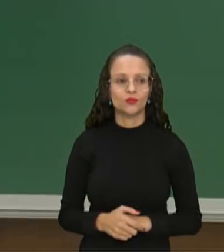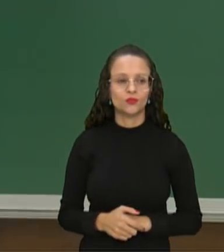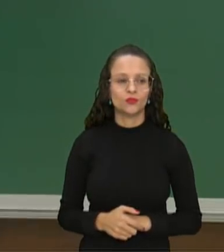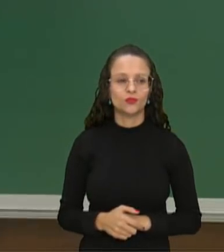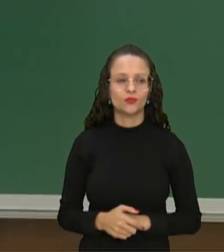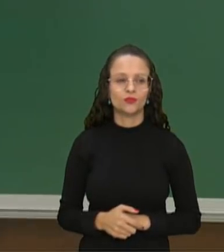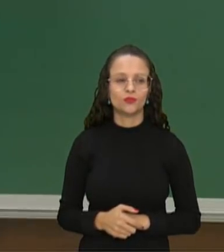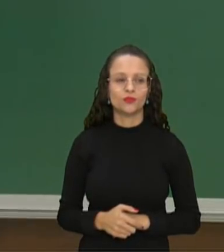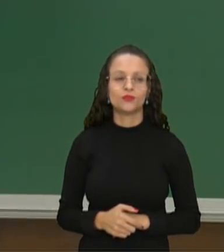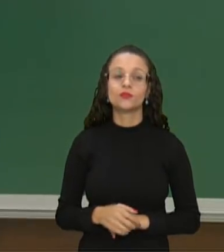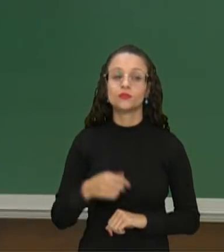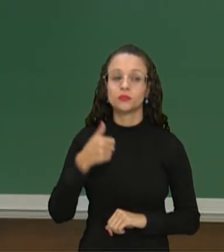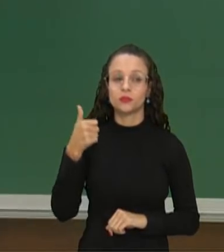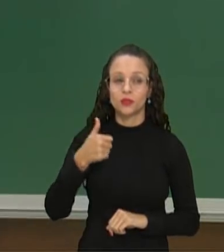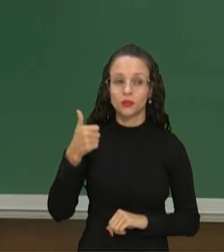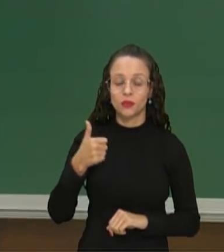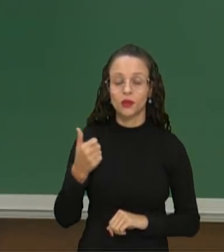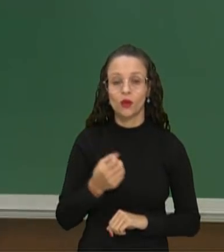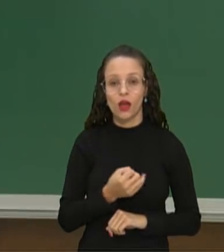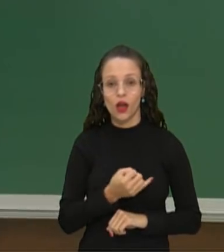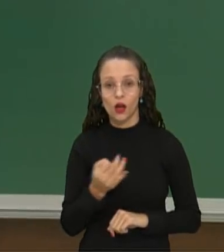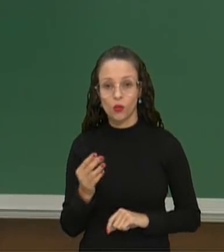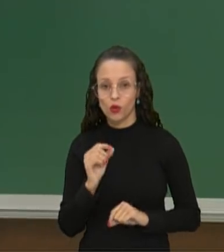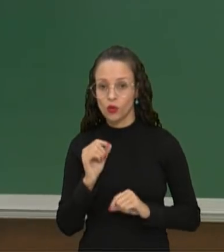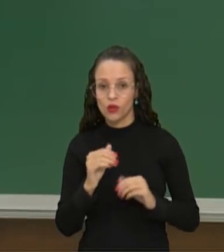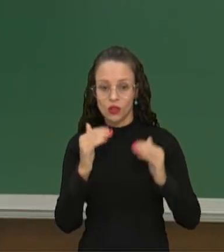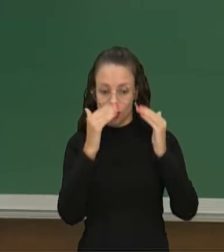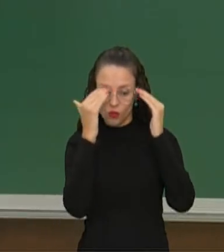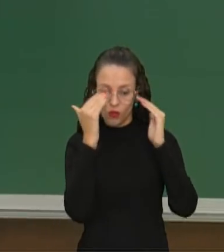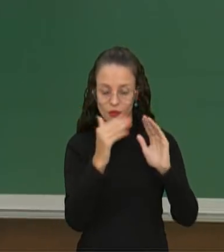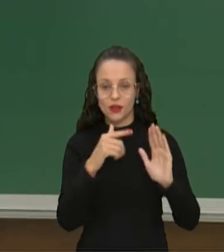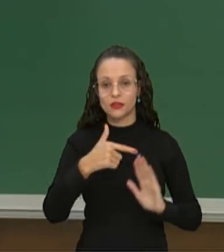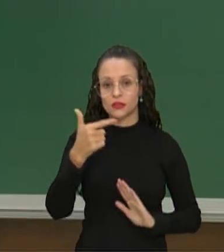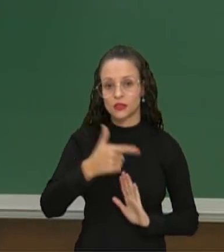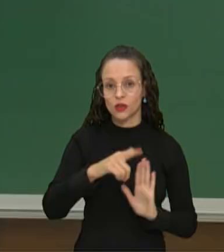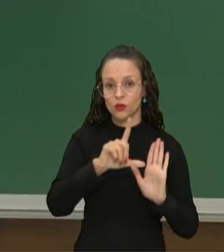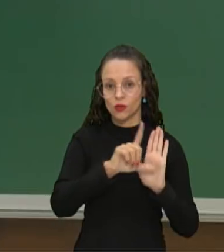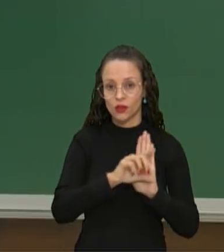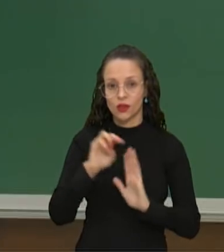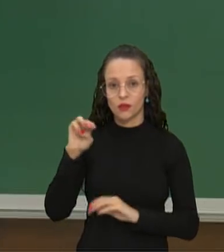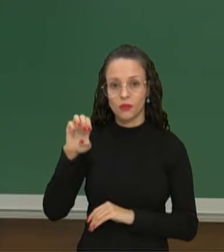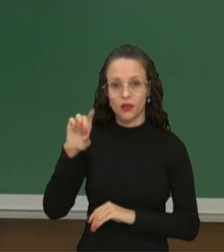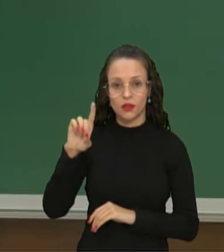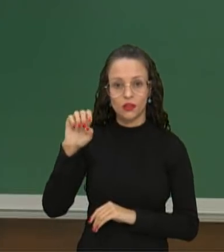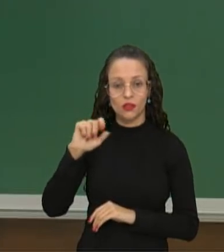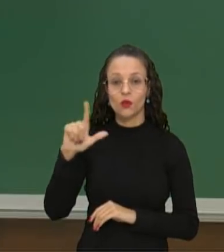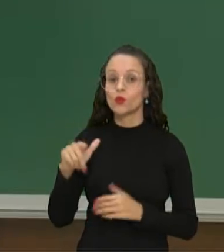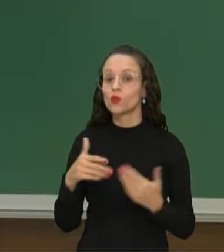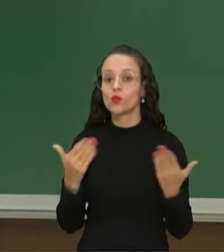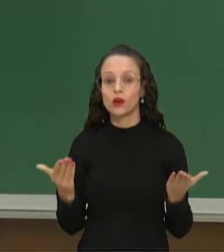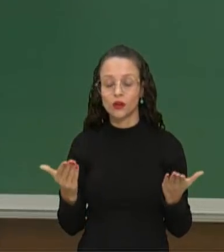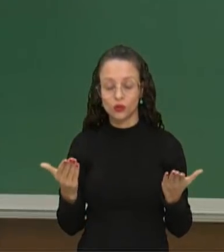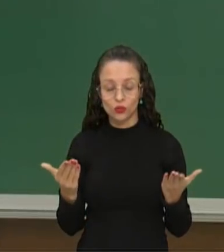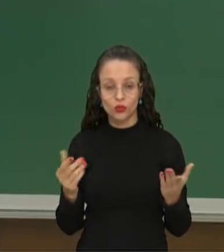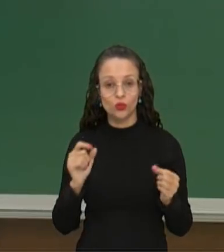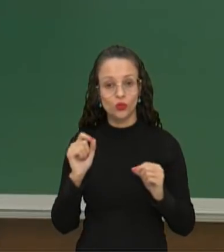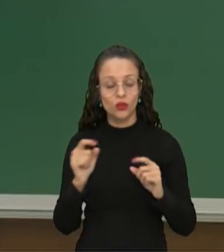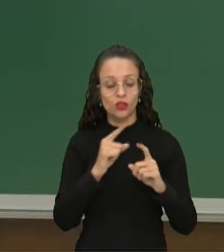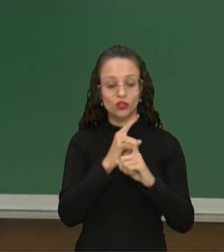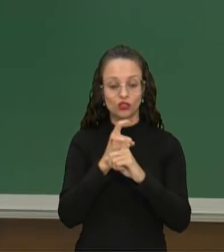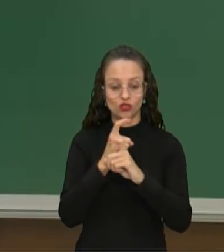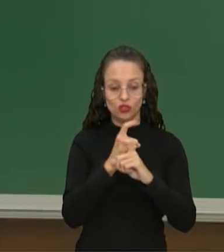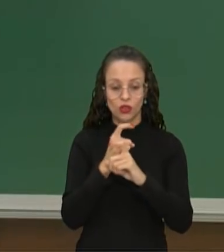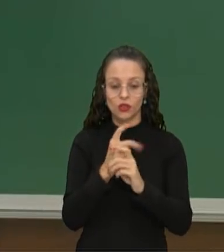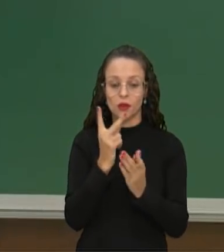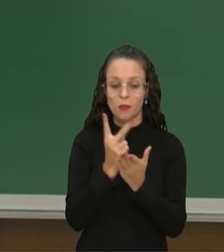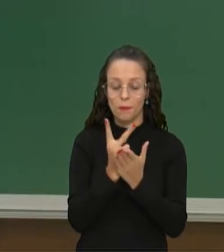primeiro, está dizendo aqui que, em alguns casos, não obedece a segunda lei de Mendel, que é o que a gente está vendo, né? Quando que não obedece? Quando os genes estão no